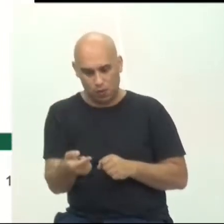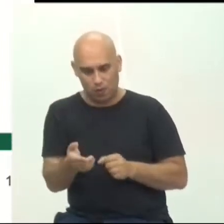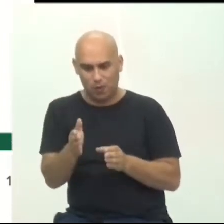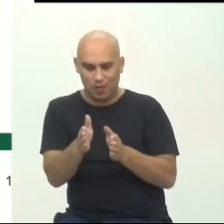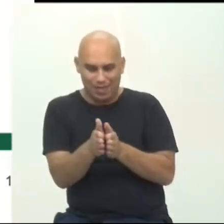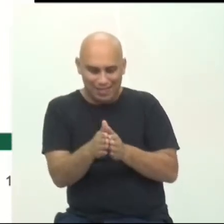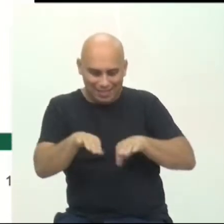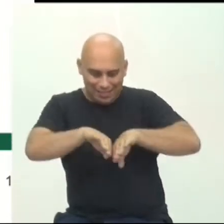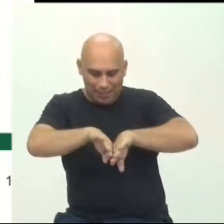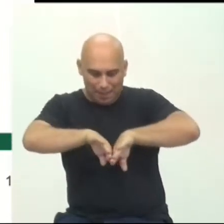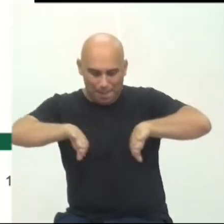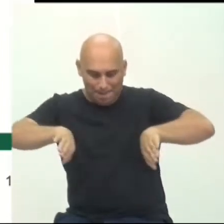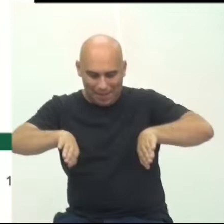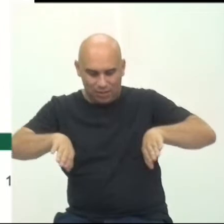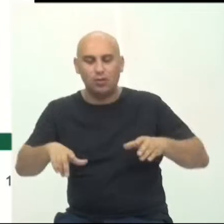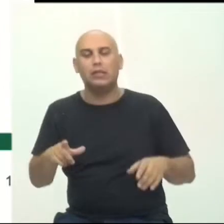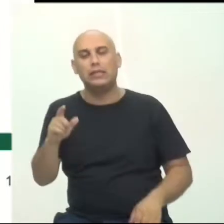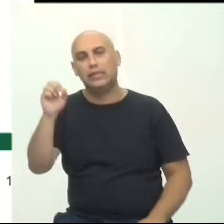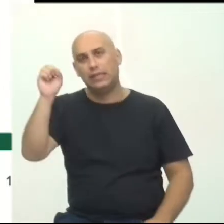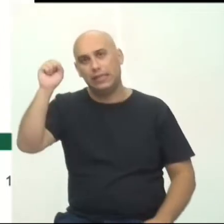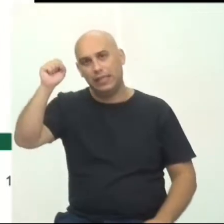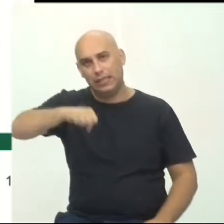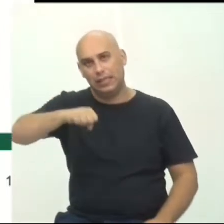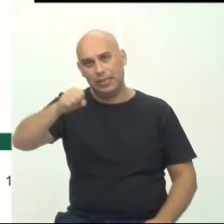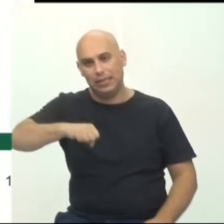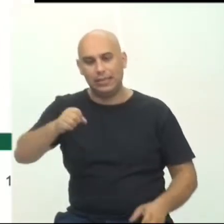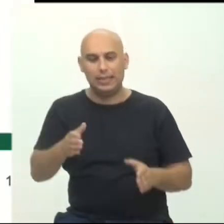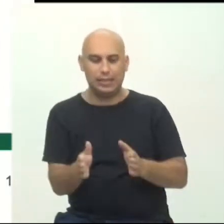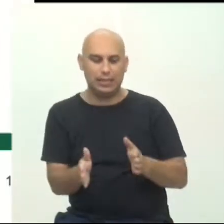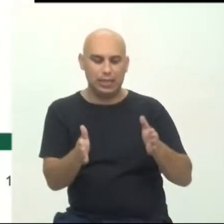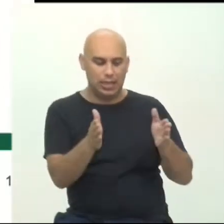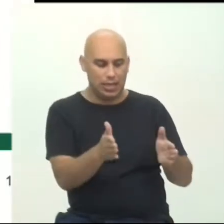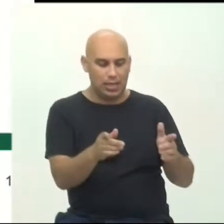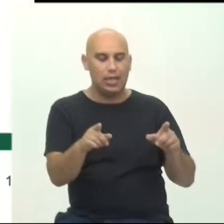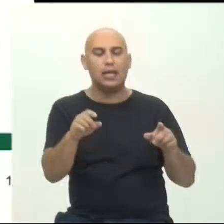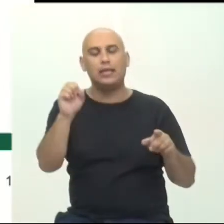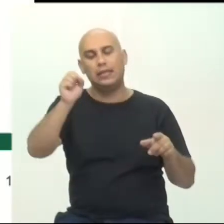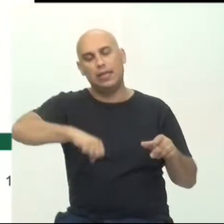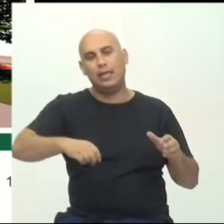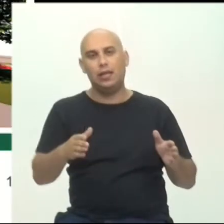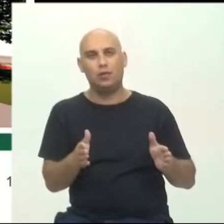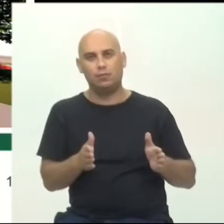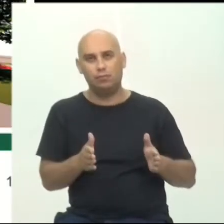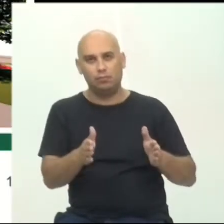de afastamento, e aí sim vem a pista de ônibus.